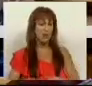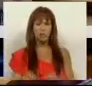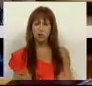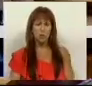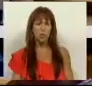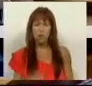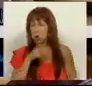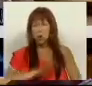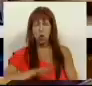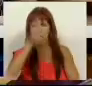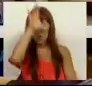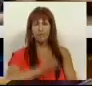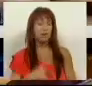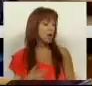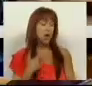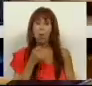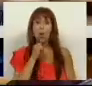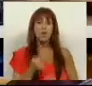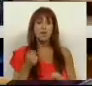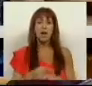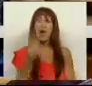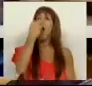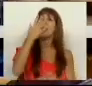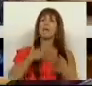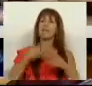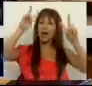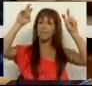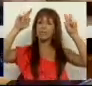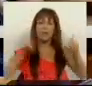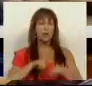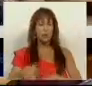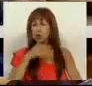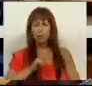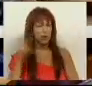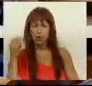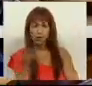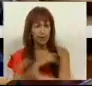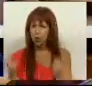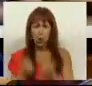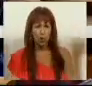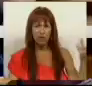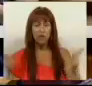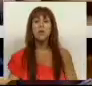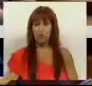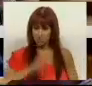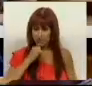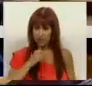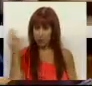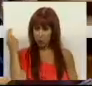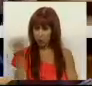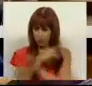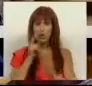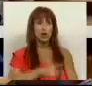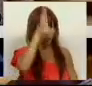política hedionda do Governo. Ninguém se vai conseguir alimentar desta política hedionda da União Europeia. E enquanto a União Europeia